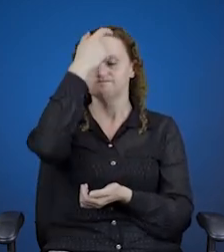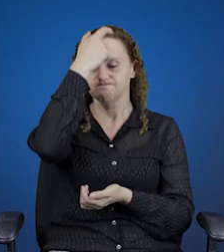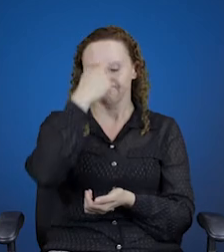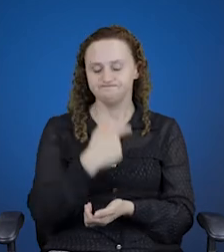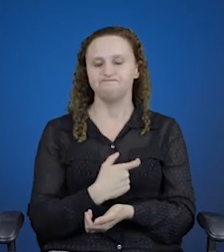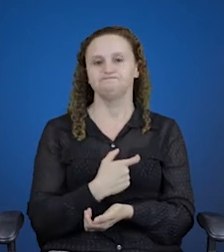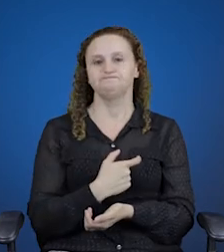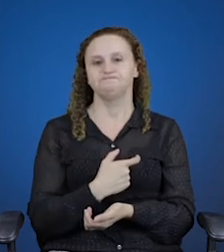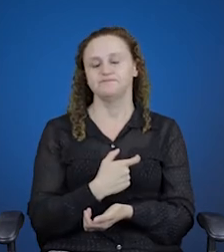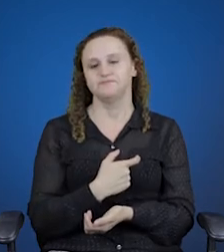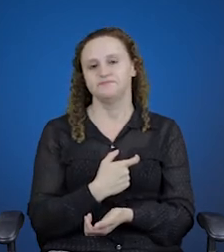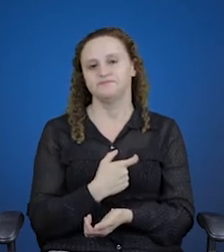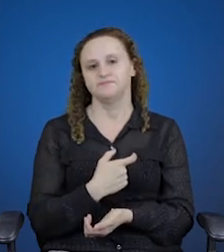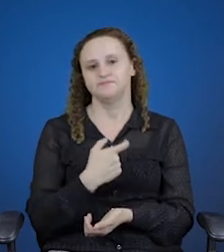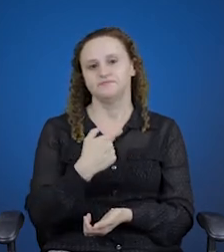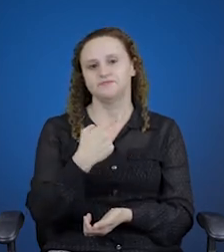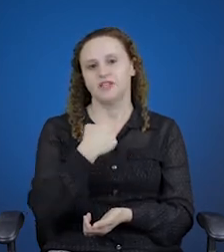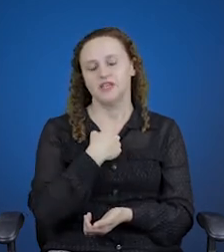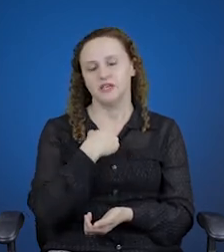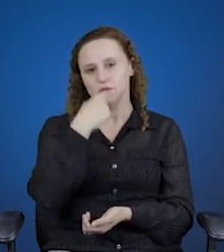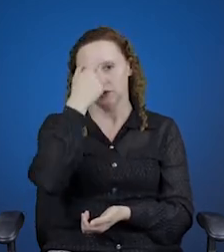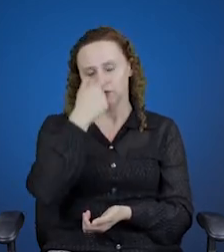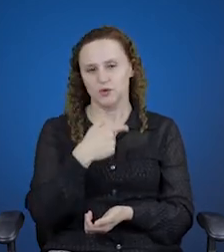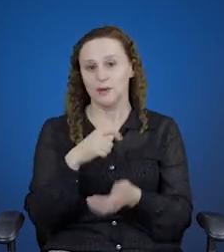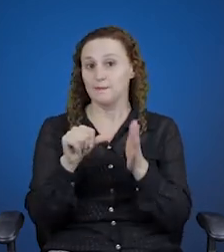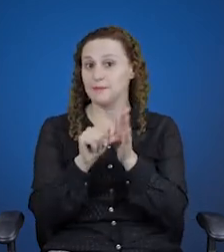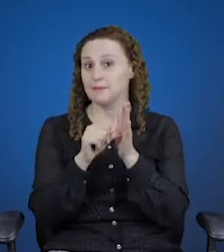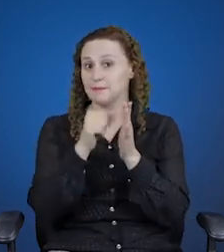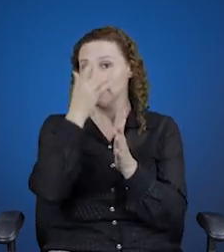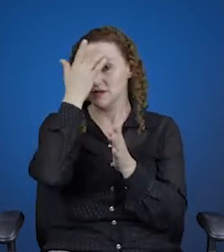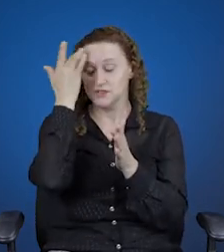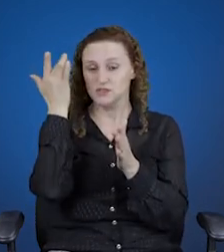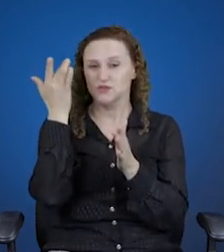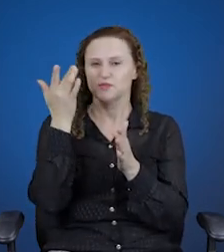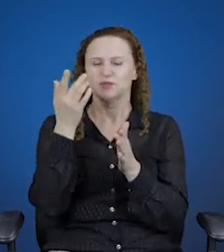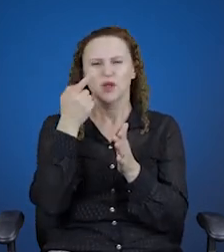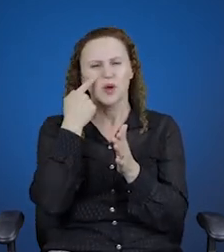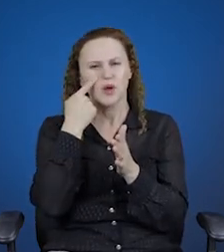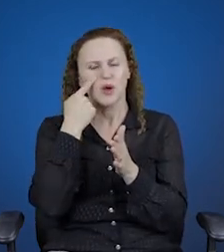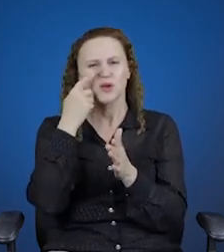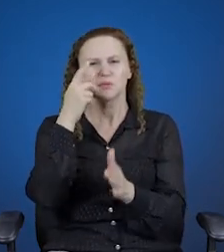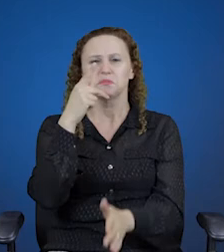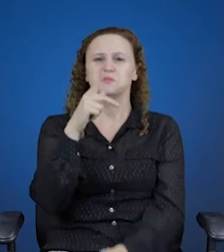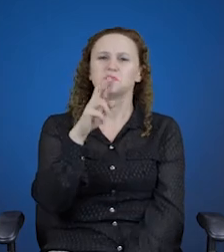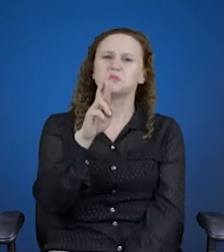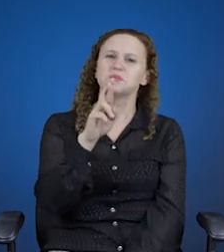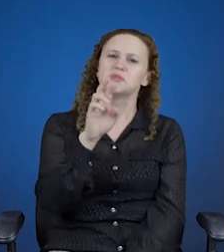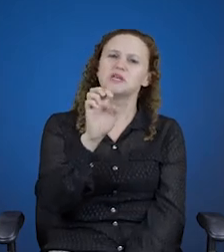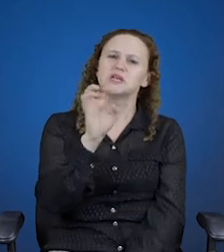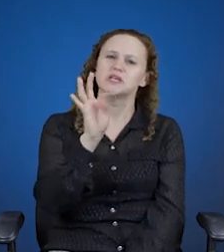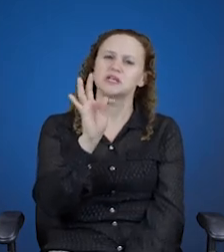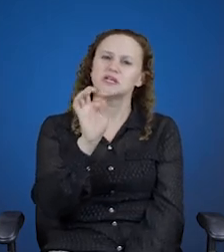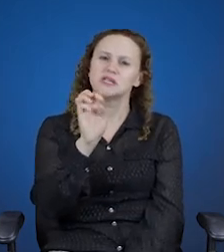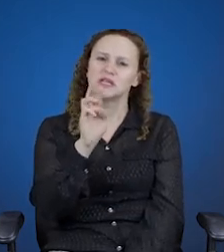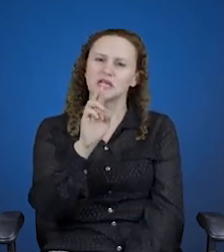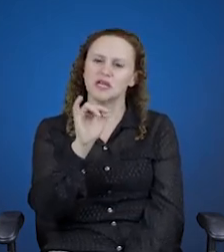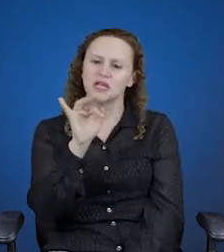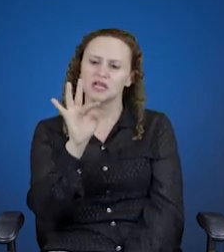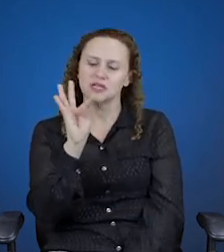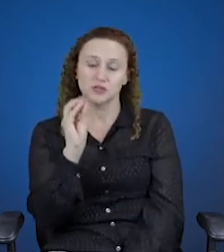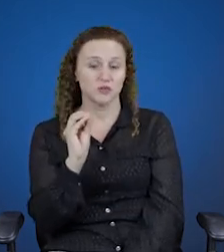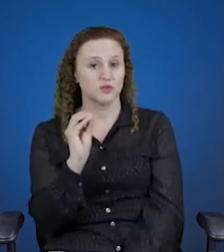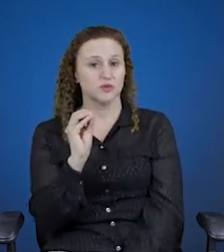sou a primeira pessoa no pretérito imperfeito Observe não tem mais um